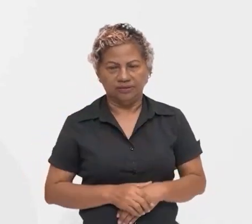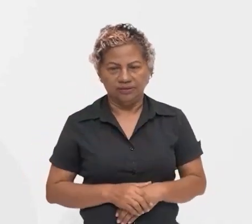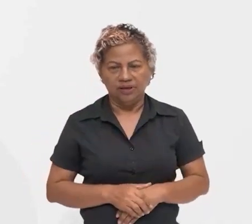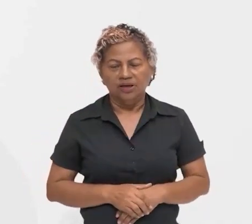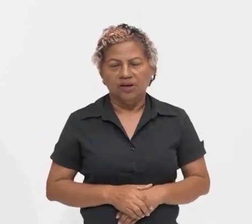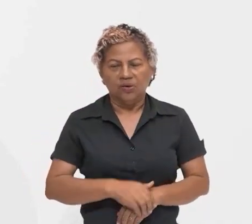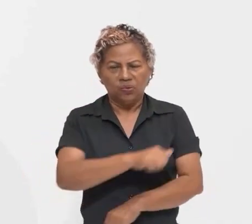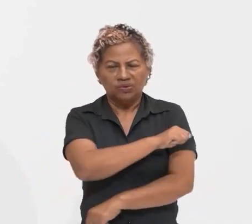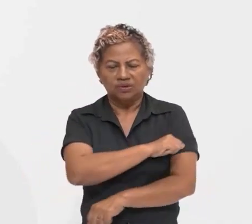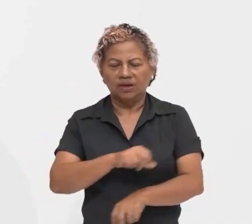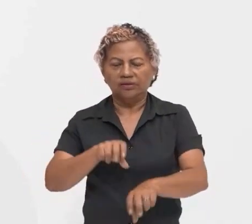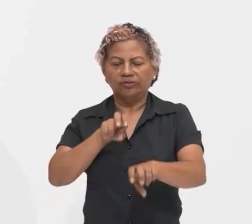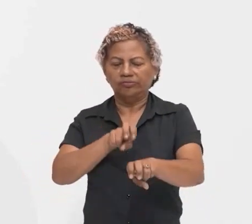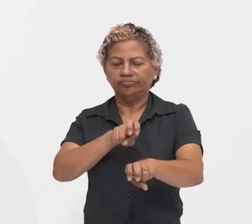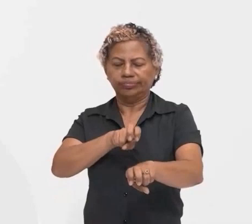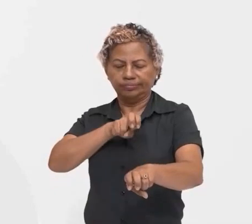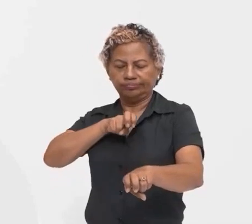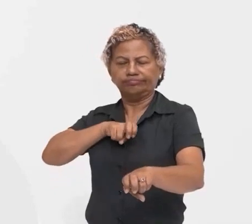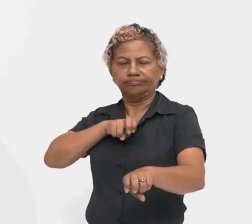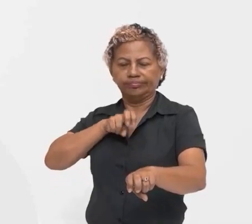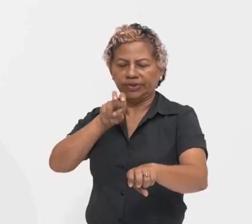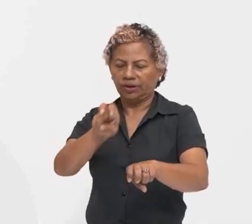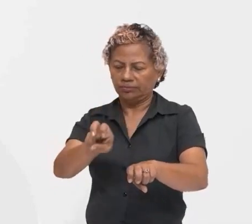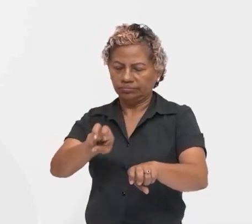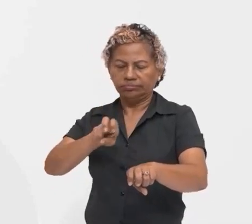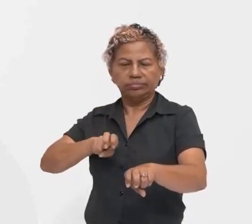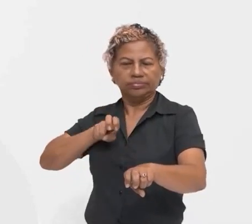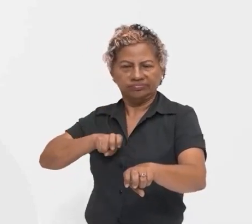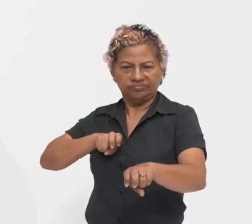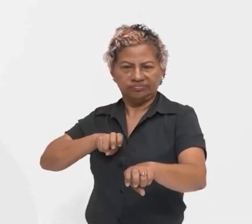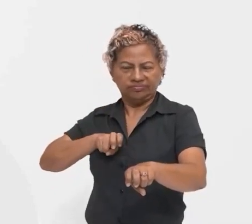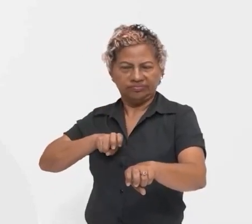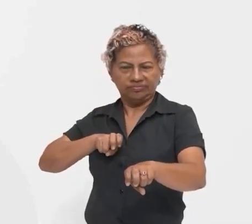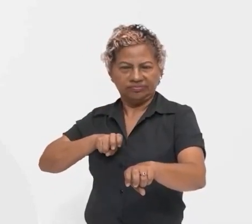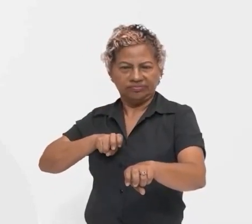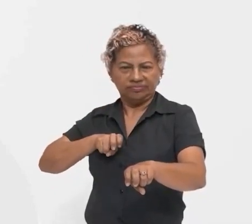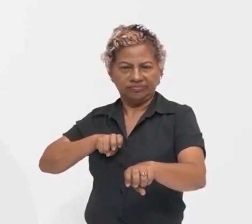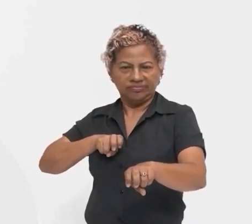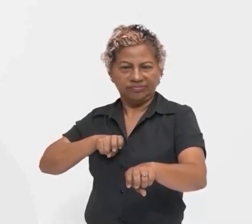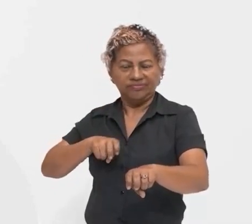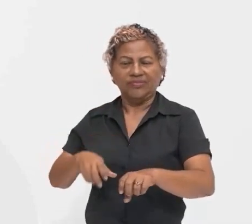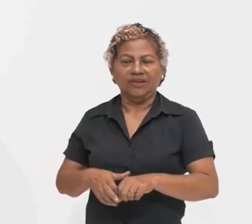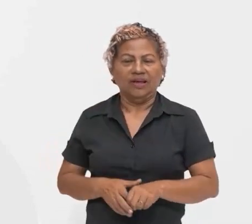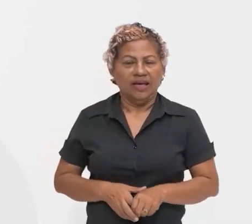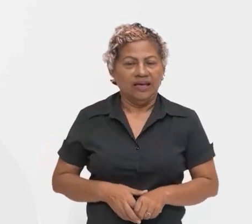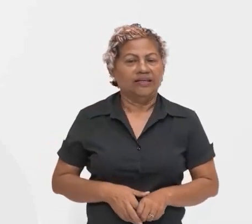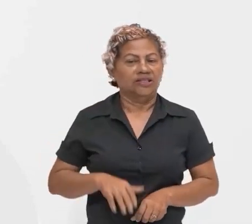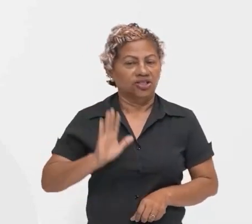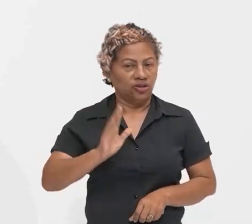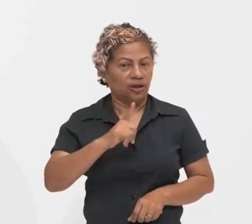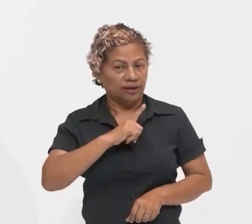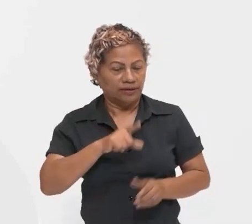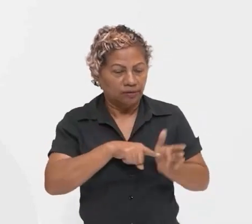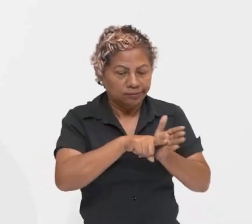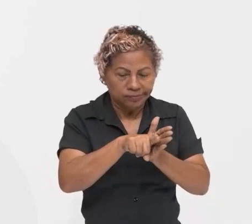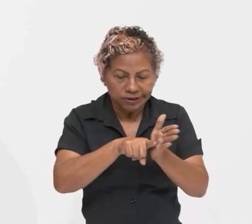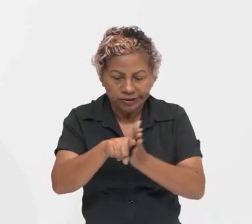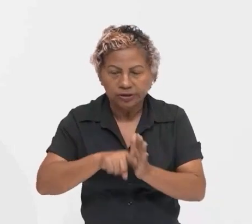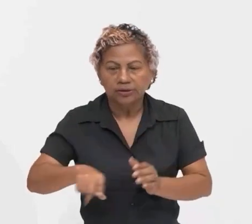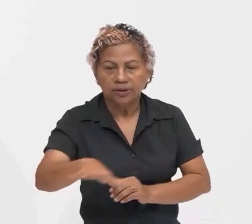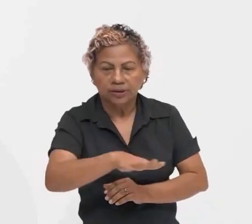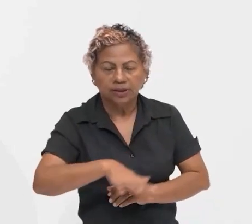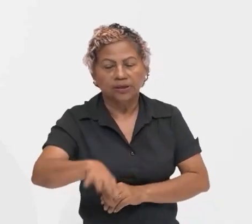nas carteiras, em fileiras, uma atrás da outra. Felizmente, estudos e pesquisas na área da educação